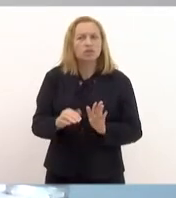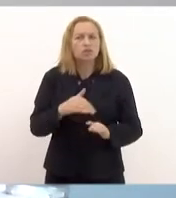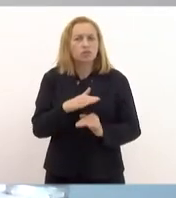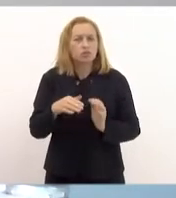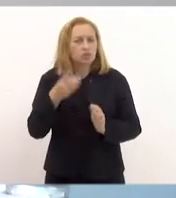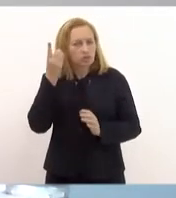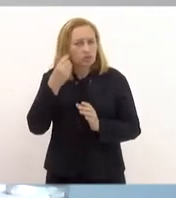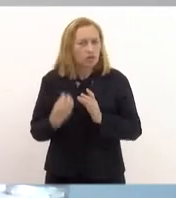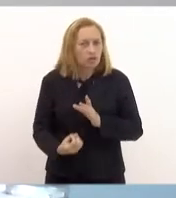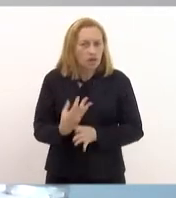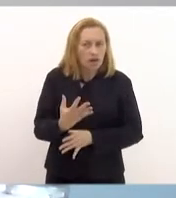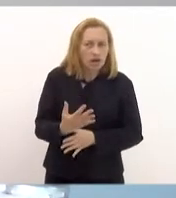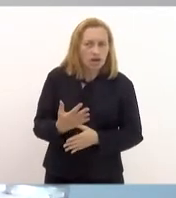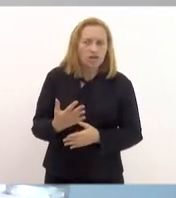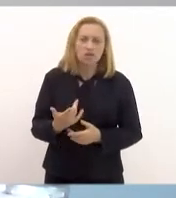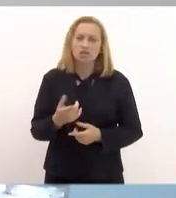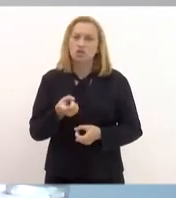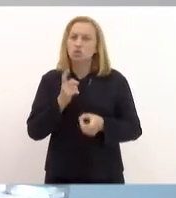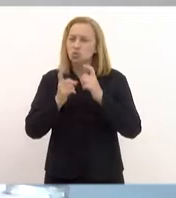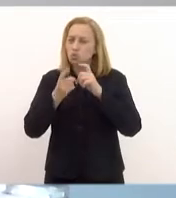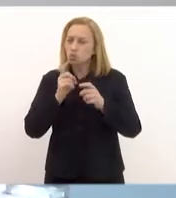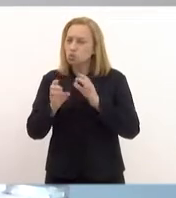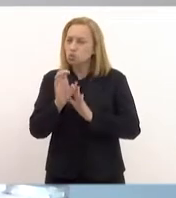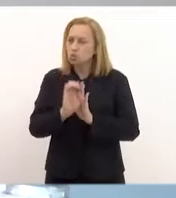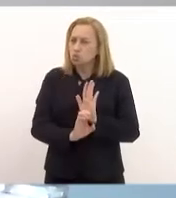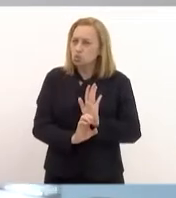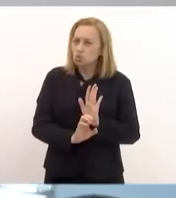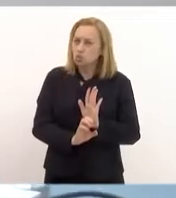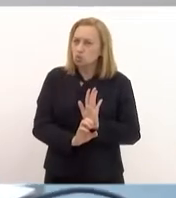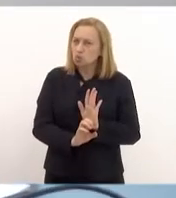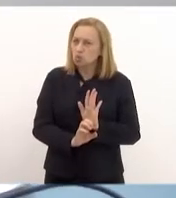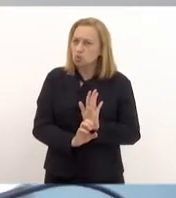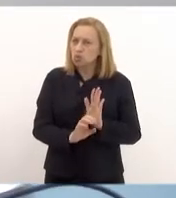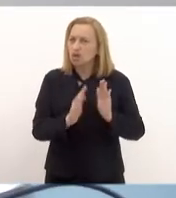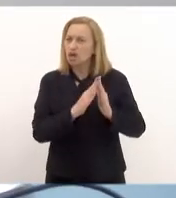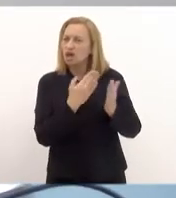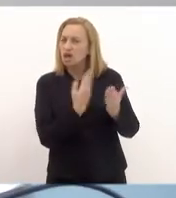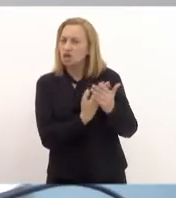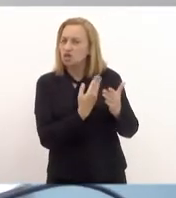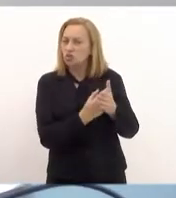deputados. E o lugar de discutir emenda é colégio de líderes.